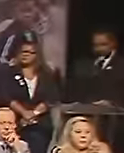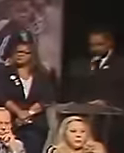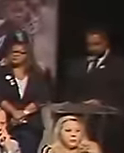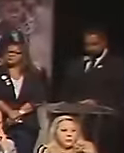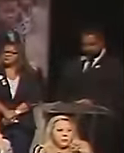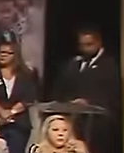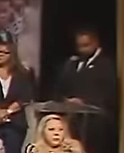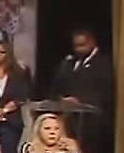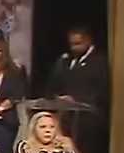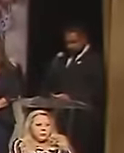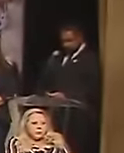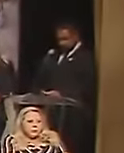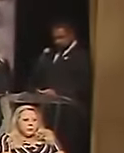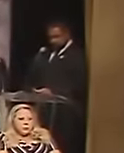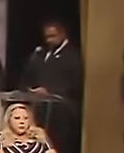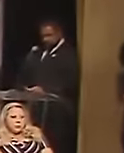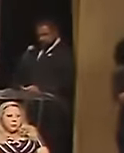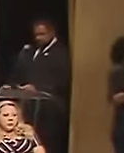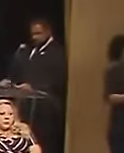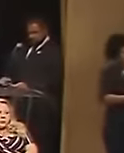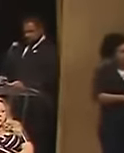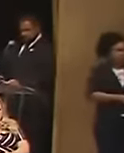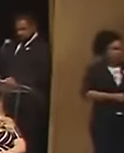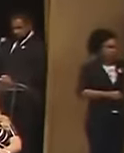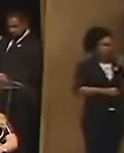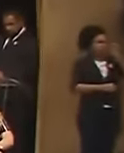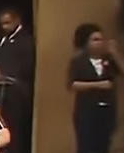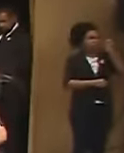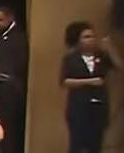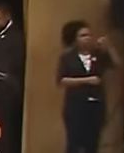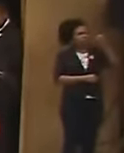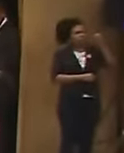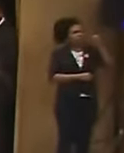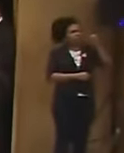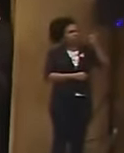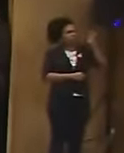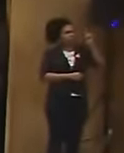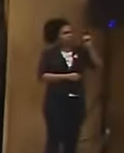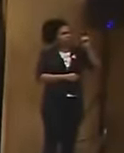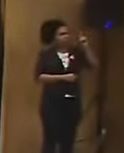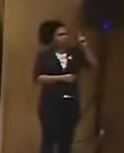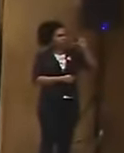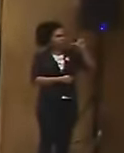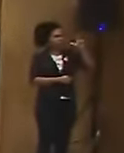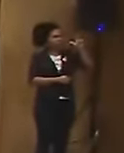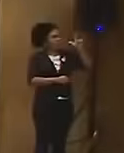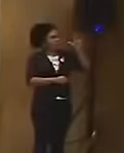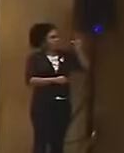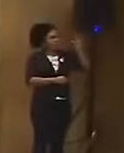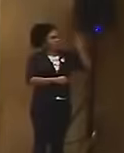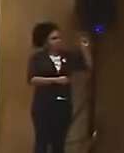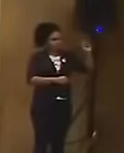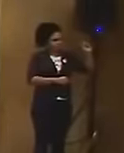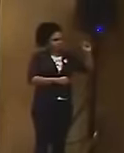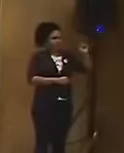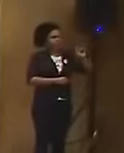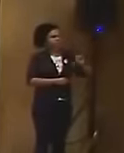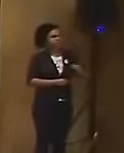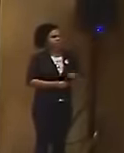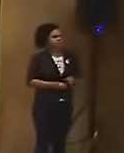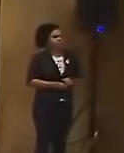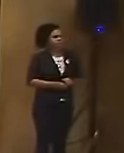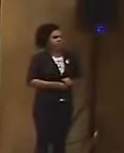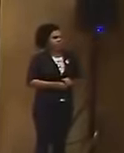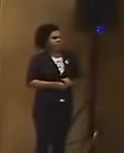nome do senador Benedito de Lira cumprimentar a representação no senado da República